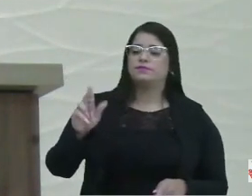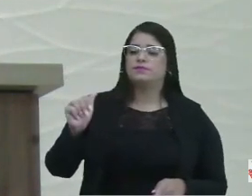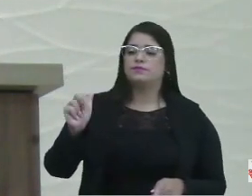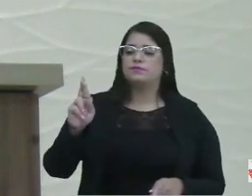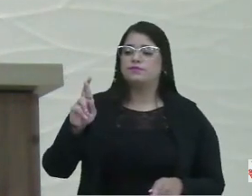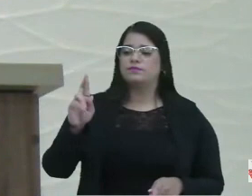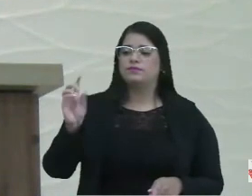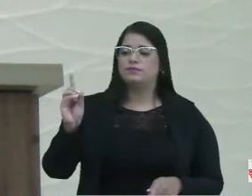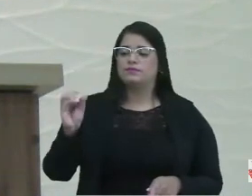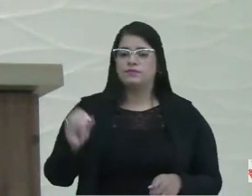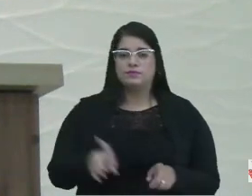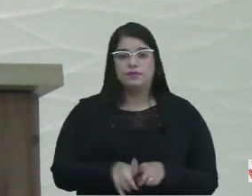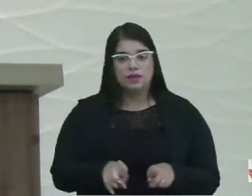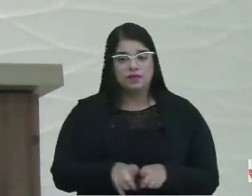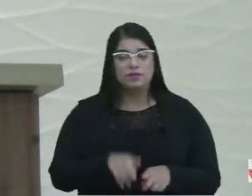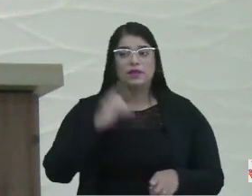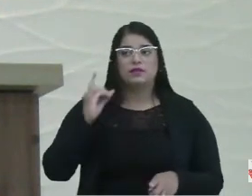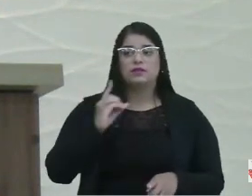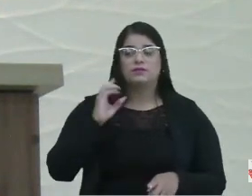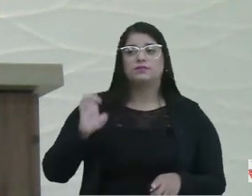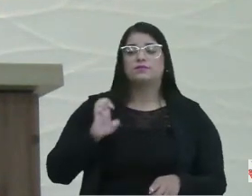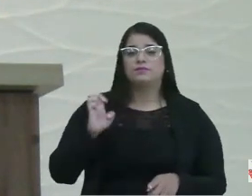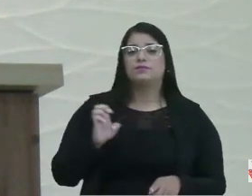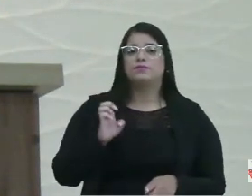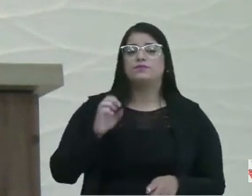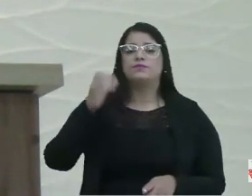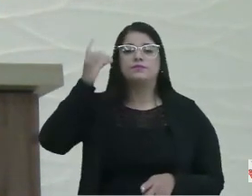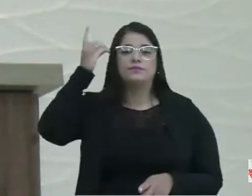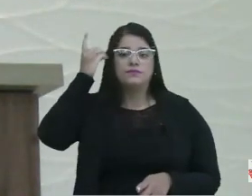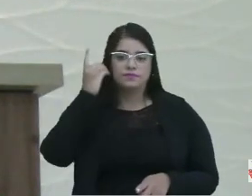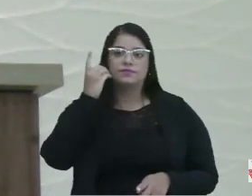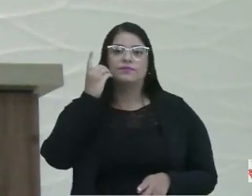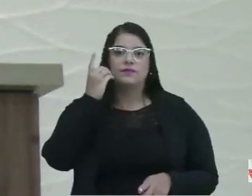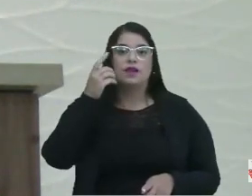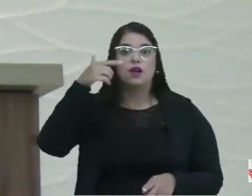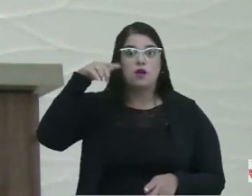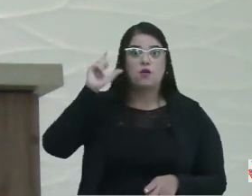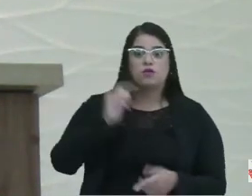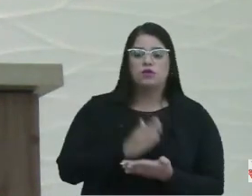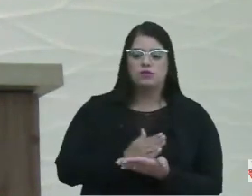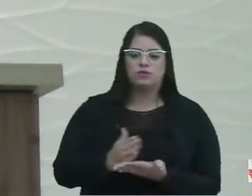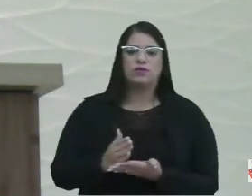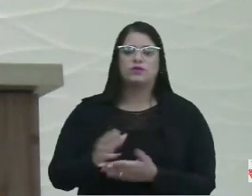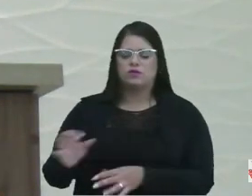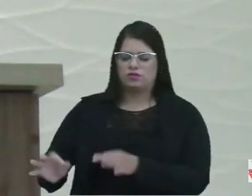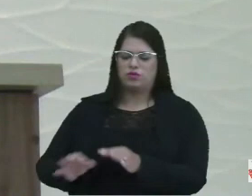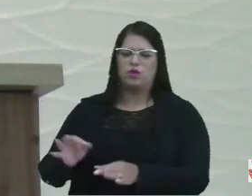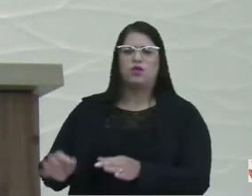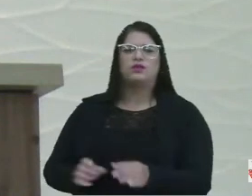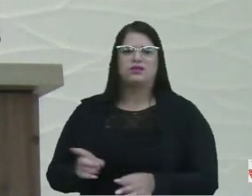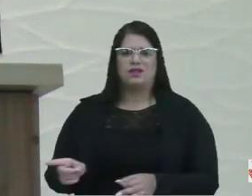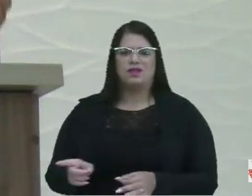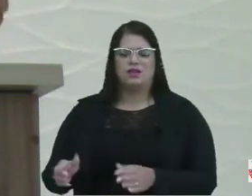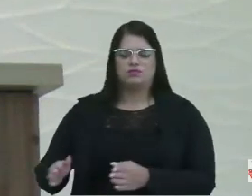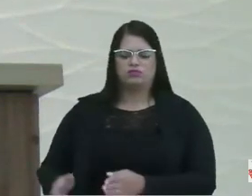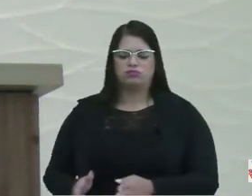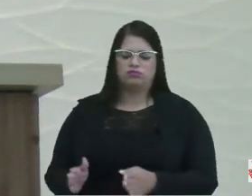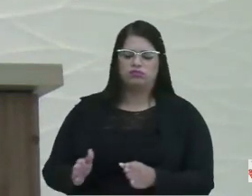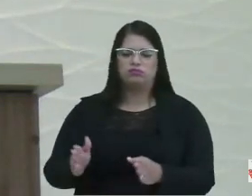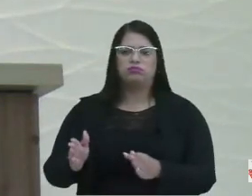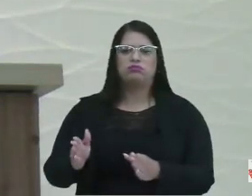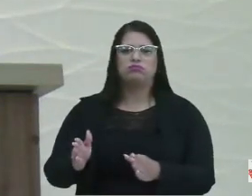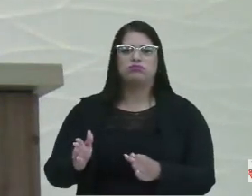Débora, que mandaram ontem e começou ontem a ajeitar aquele pedaço de estrada para